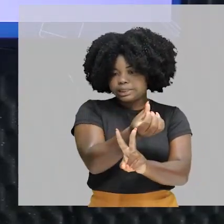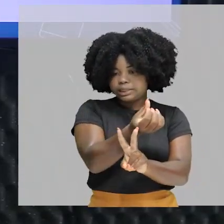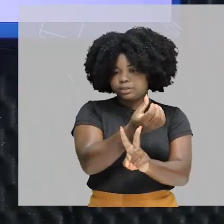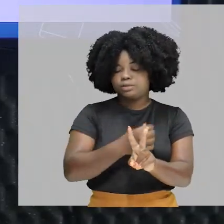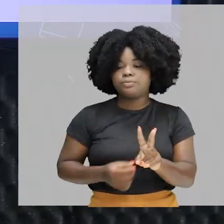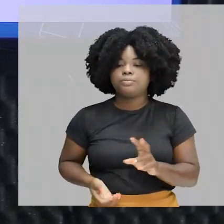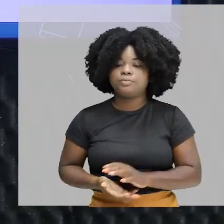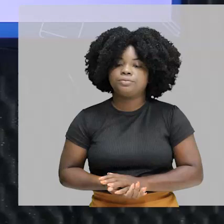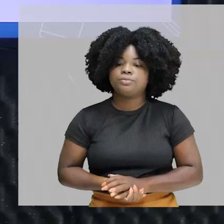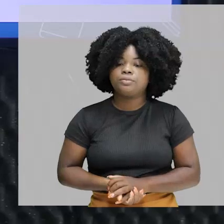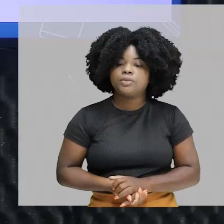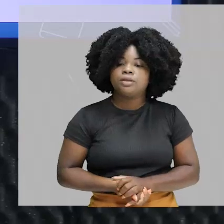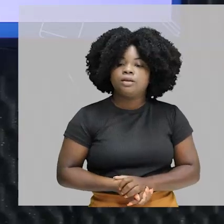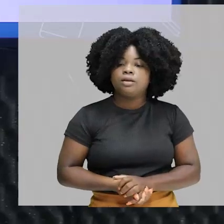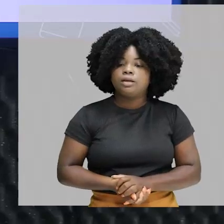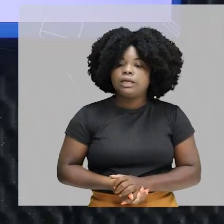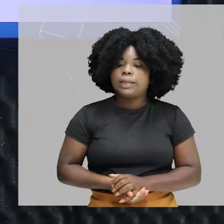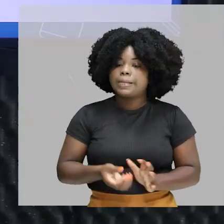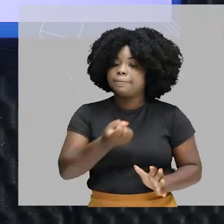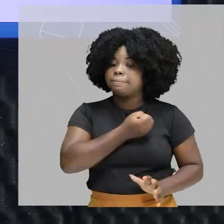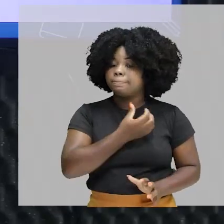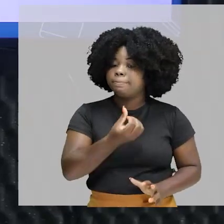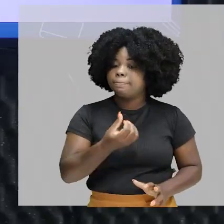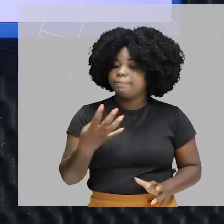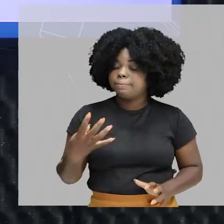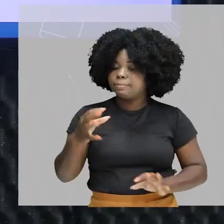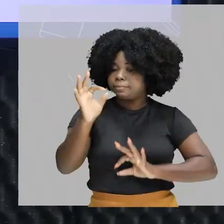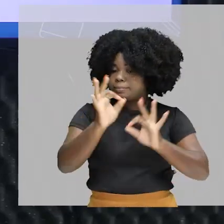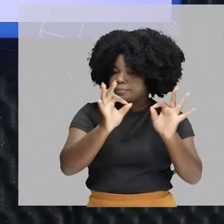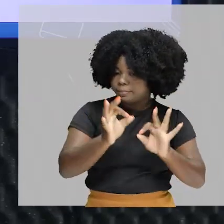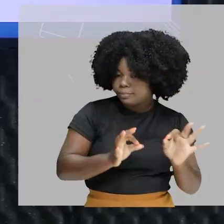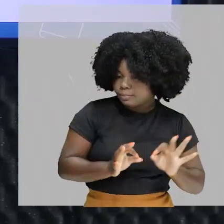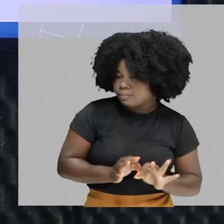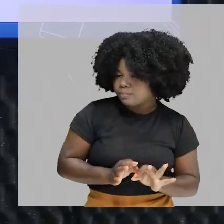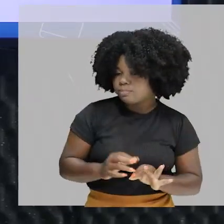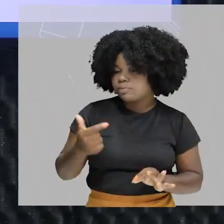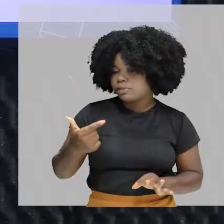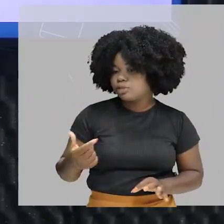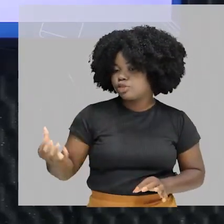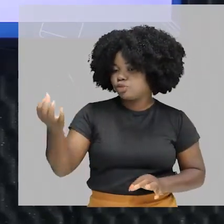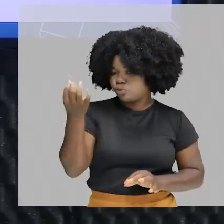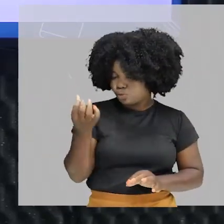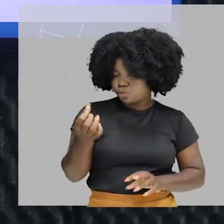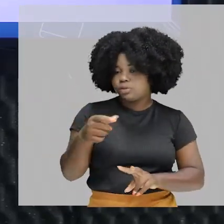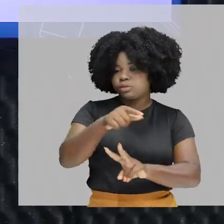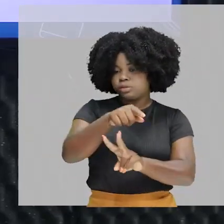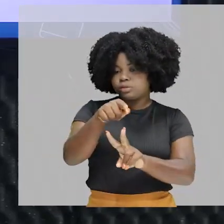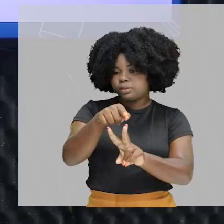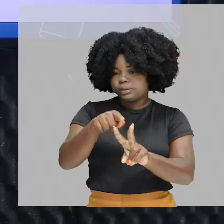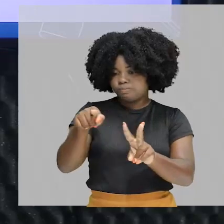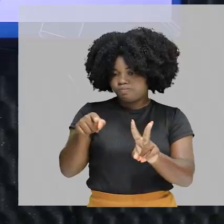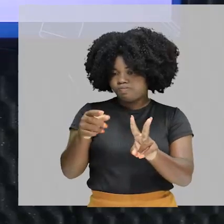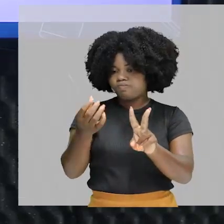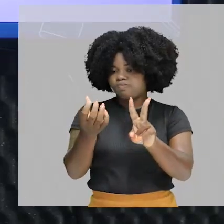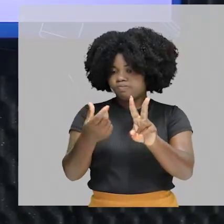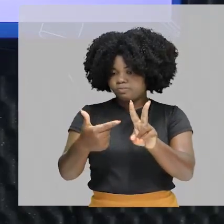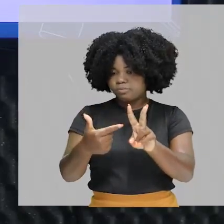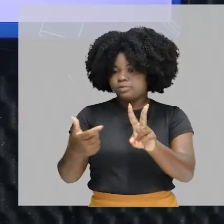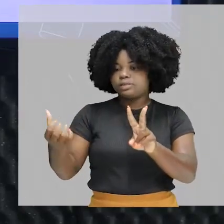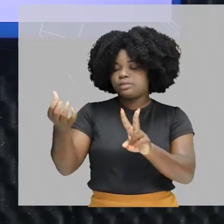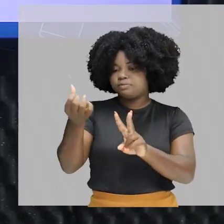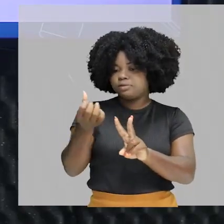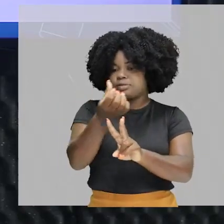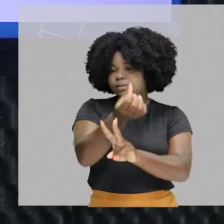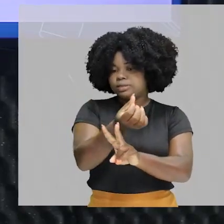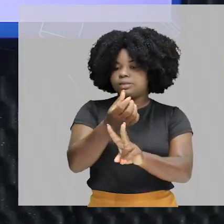número 64. Ora, o número 64 fatorado vale 2 elevado a sexta. Então, acabou que